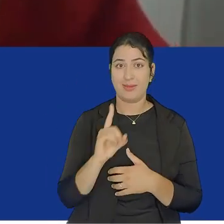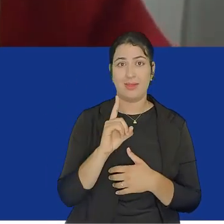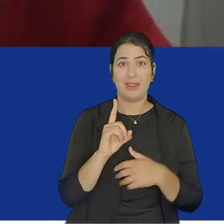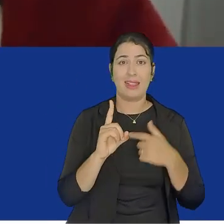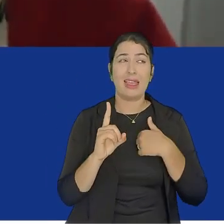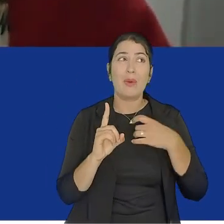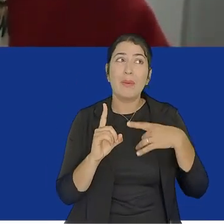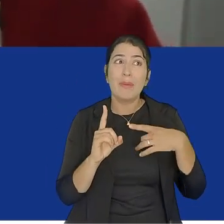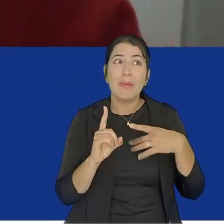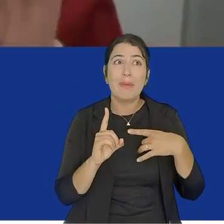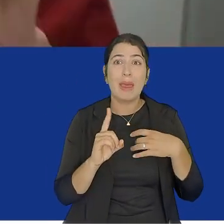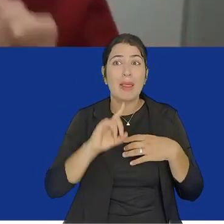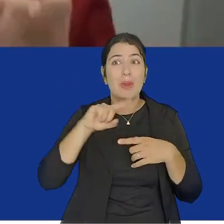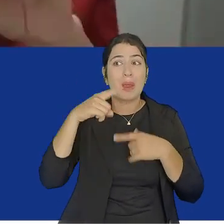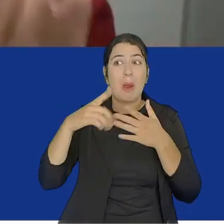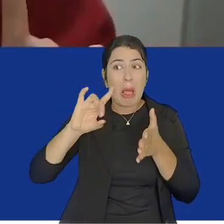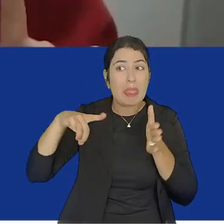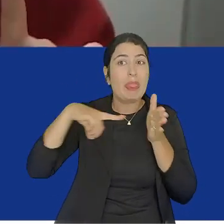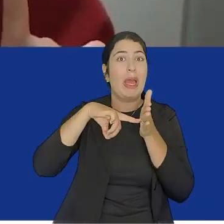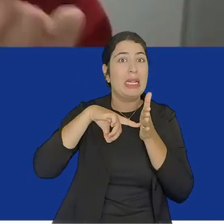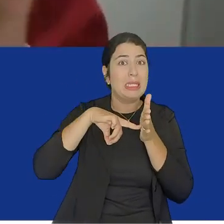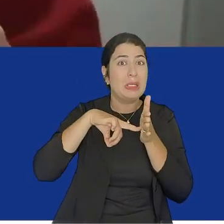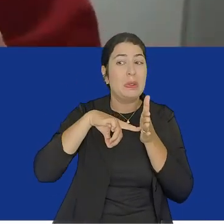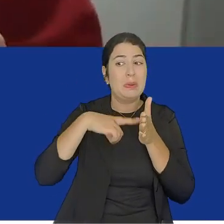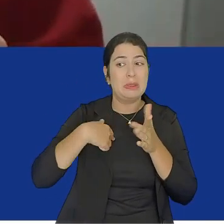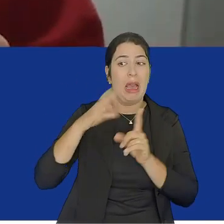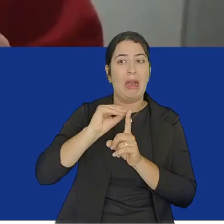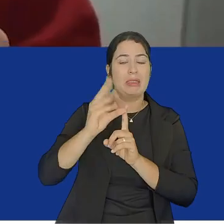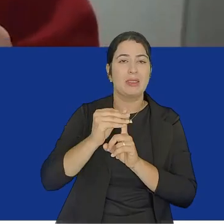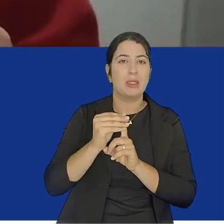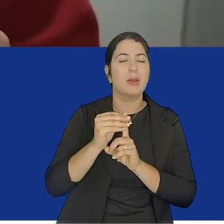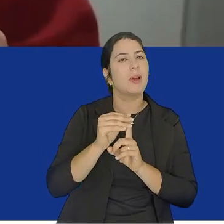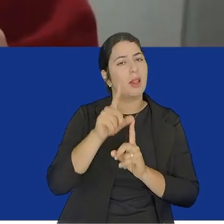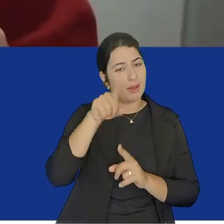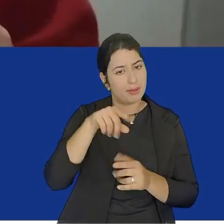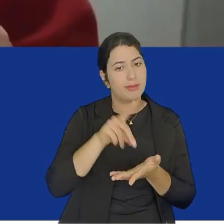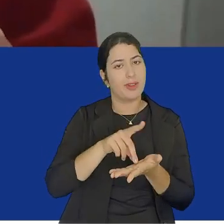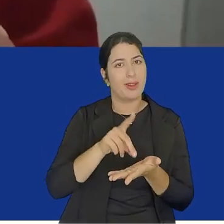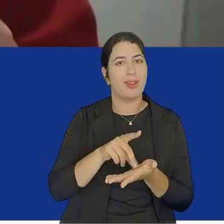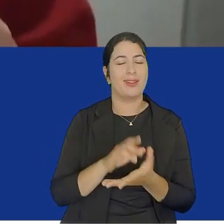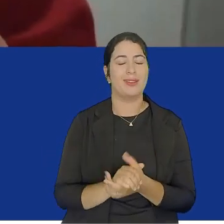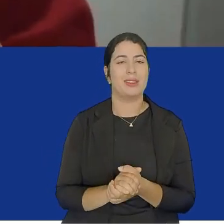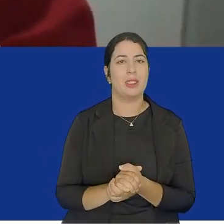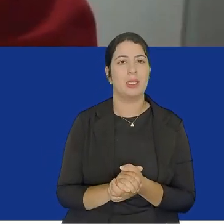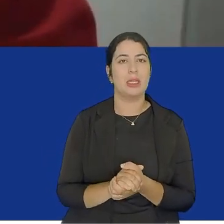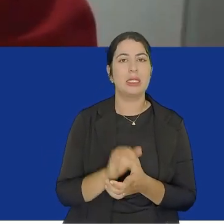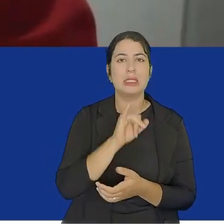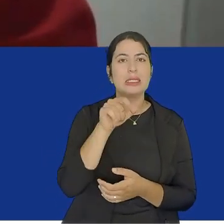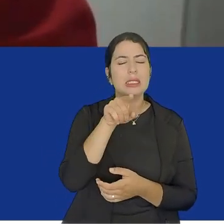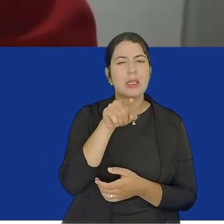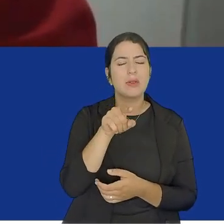A Lúcia tem toda a razão, tem que ter medo mesmo. E ela disse, desconfiem, desconfiem de si